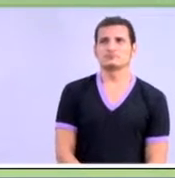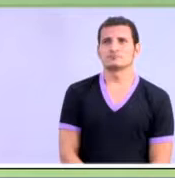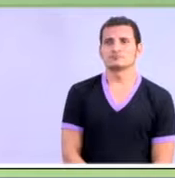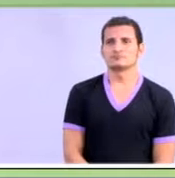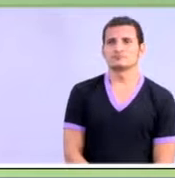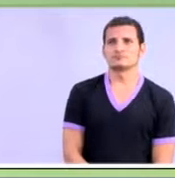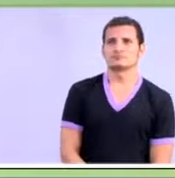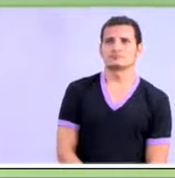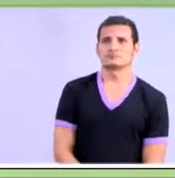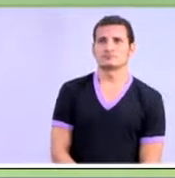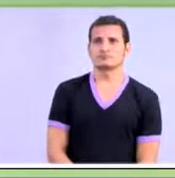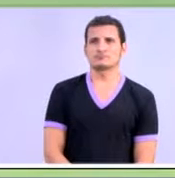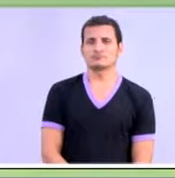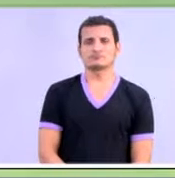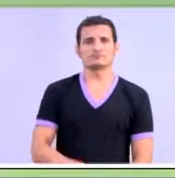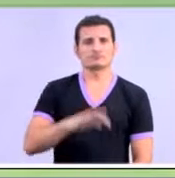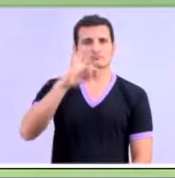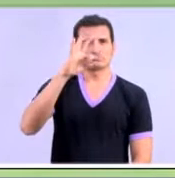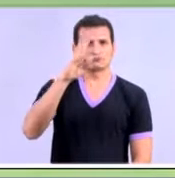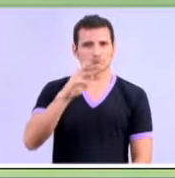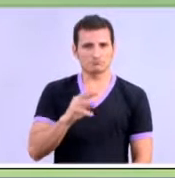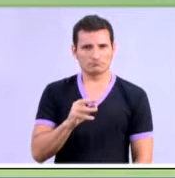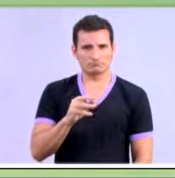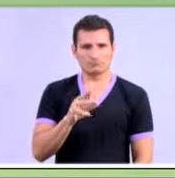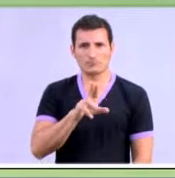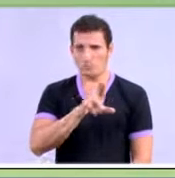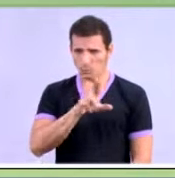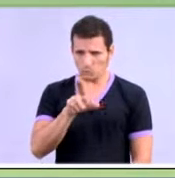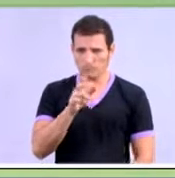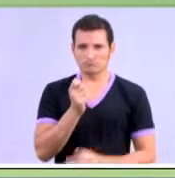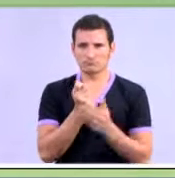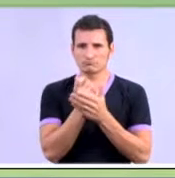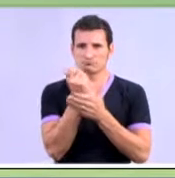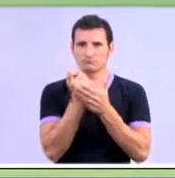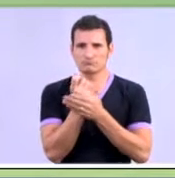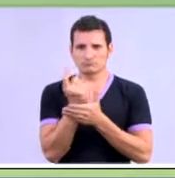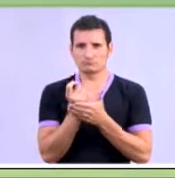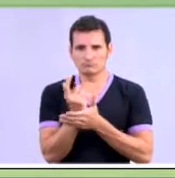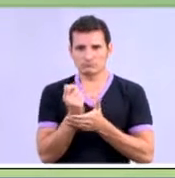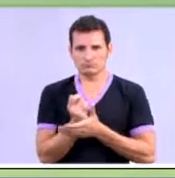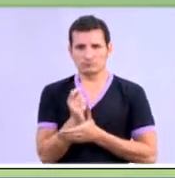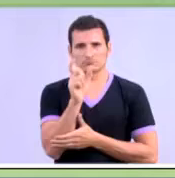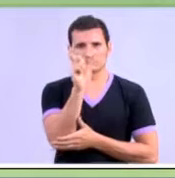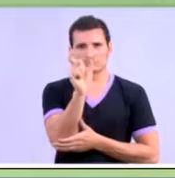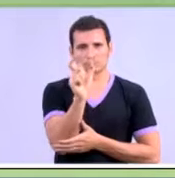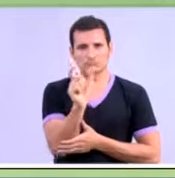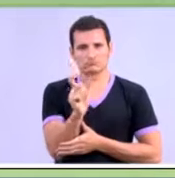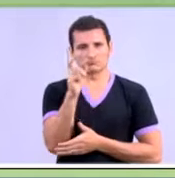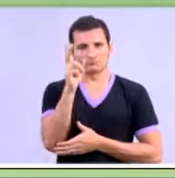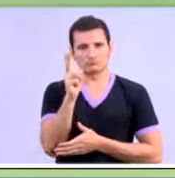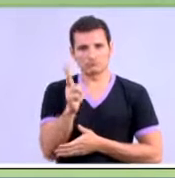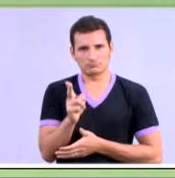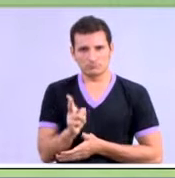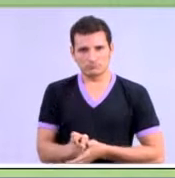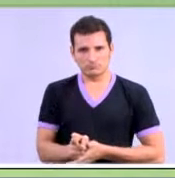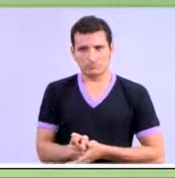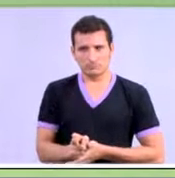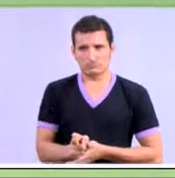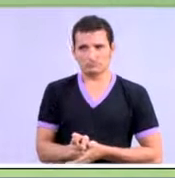Todos eles, o nome do método é comprar, olha. Todos eles têm o mesmo nome,